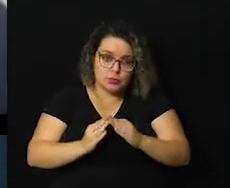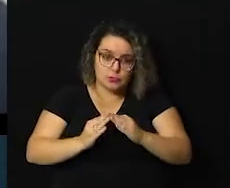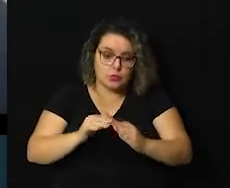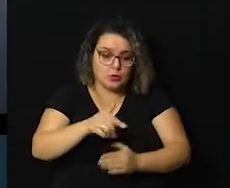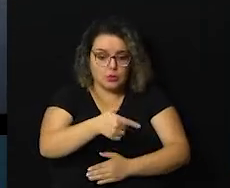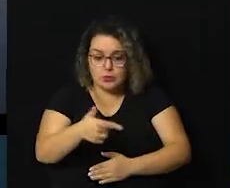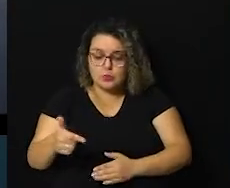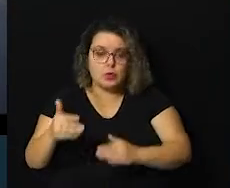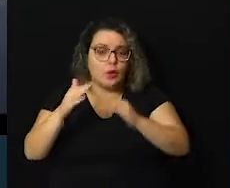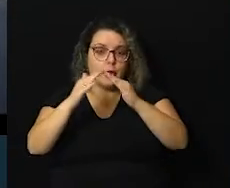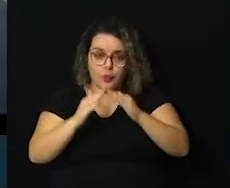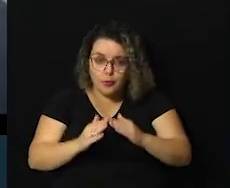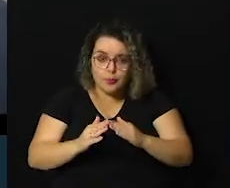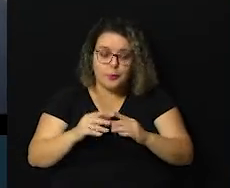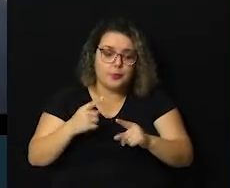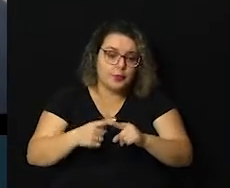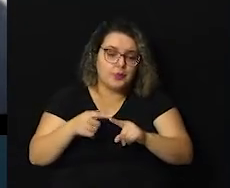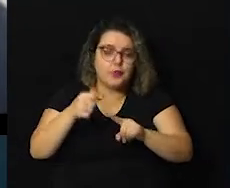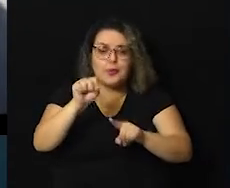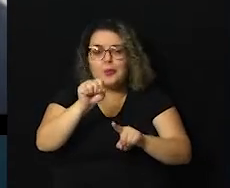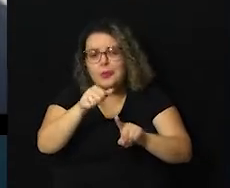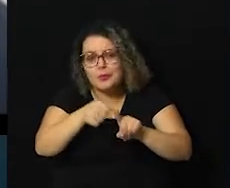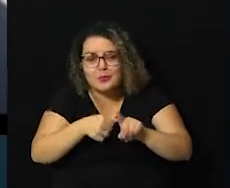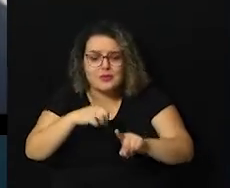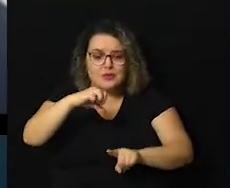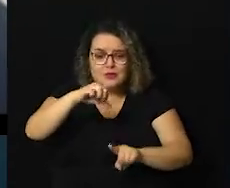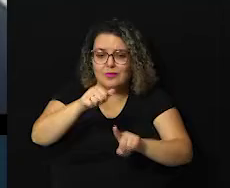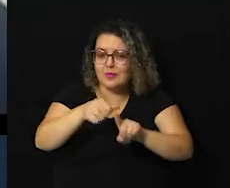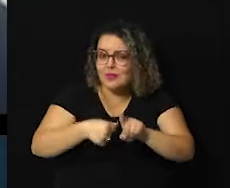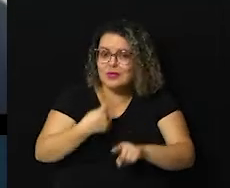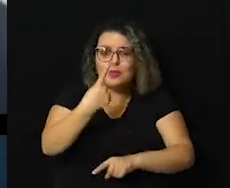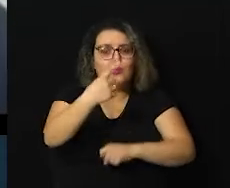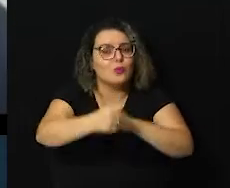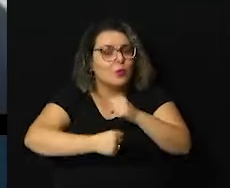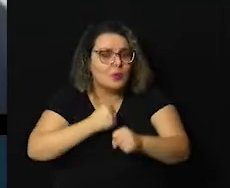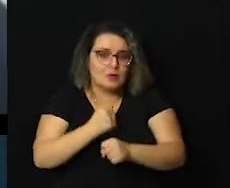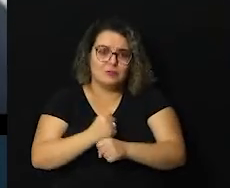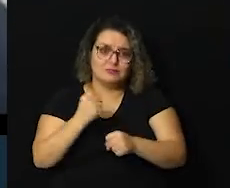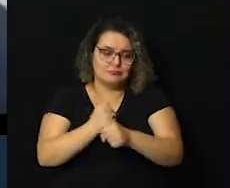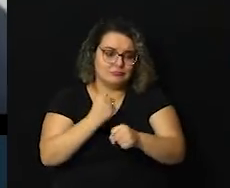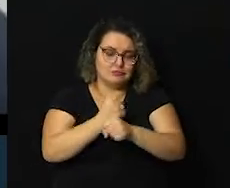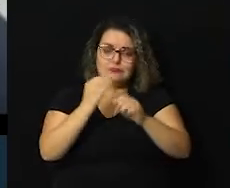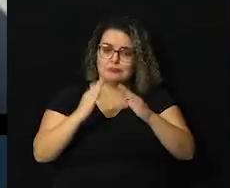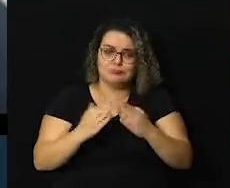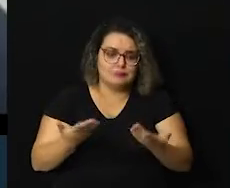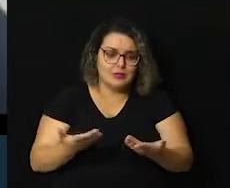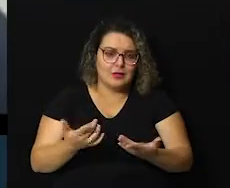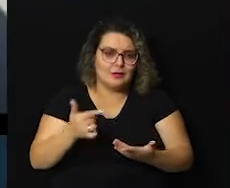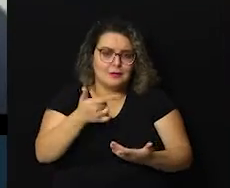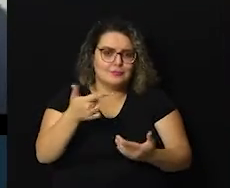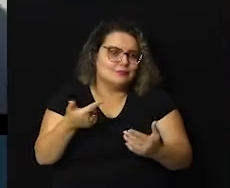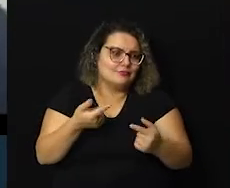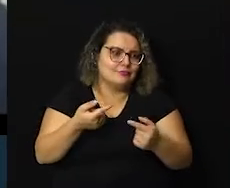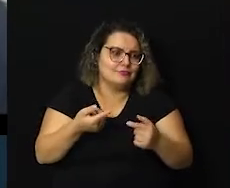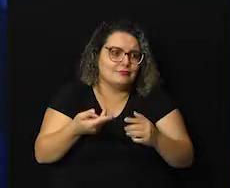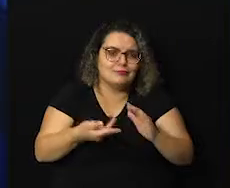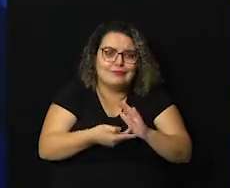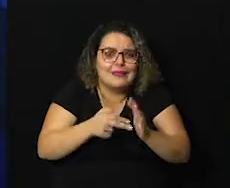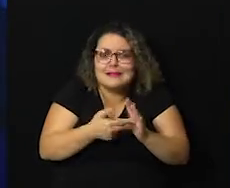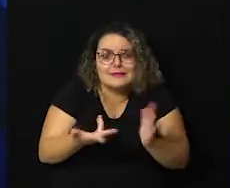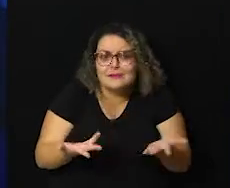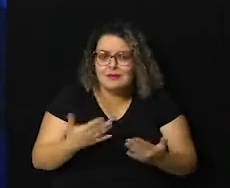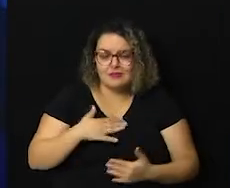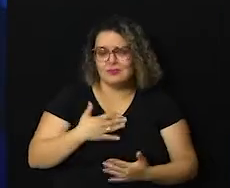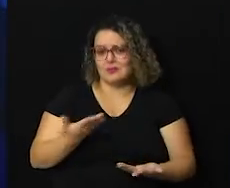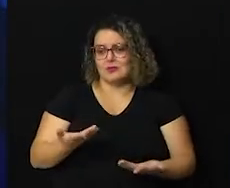sua casa e não tem como curtir a casa que leva 18 meses nove meses um ano para construir uma casa e não faz sentido algum Isso